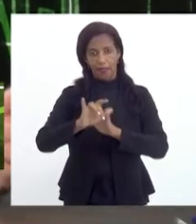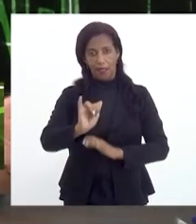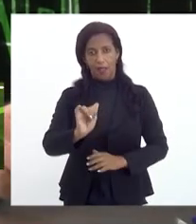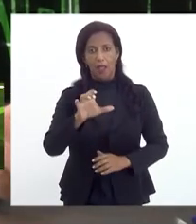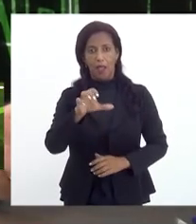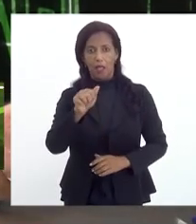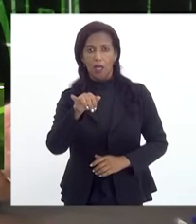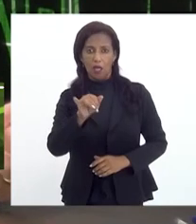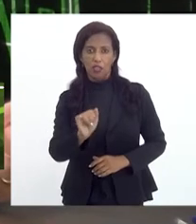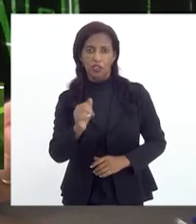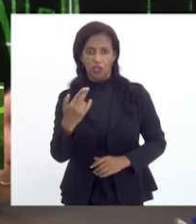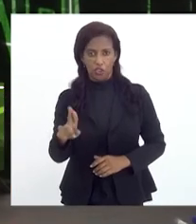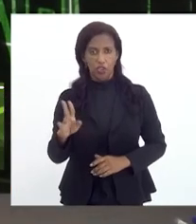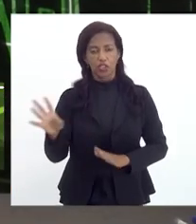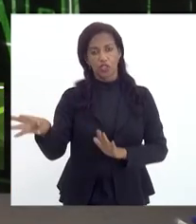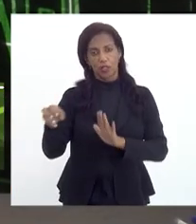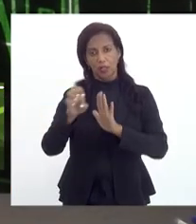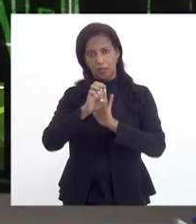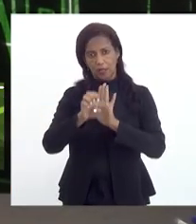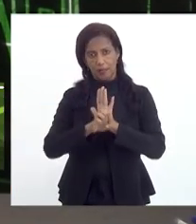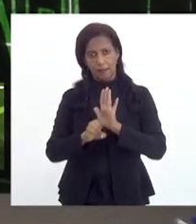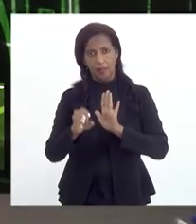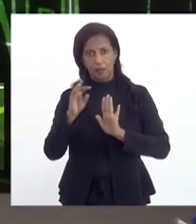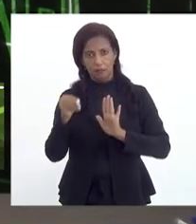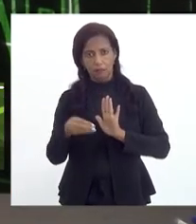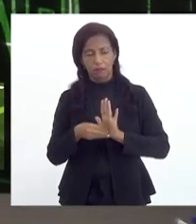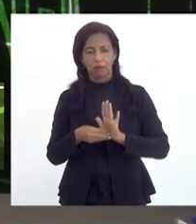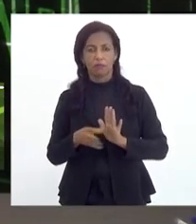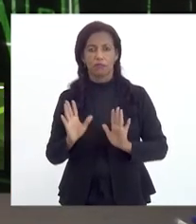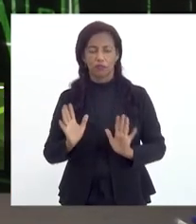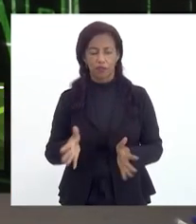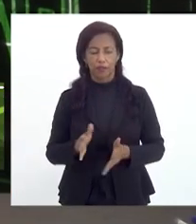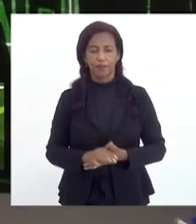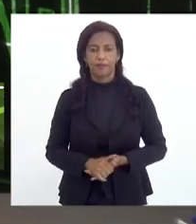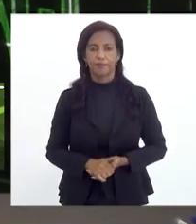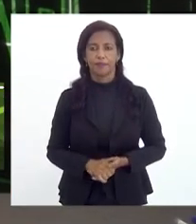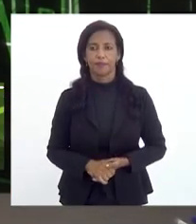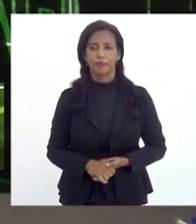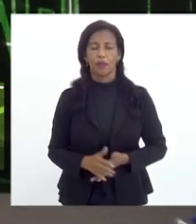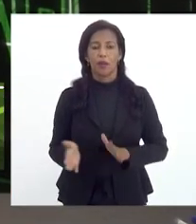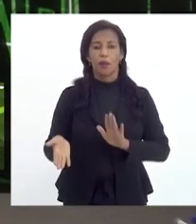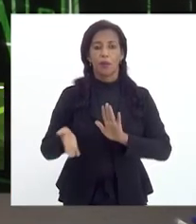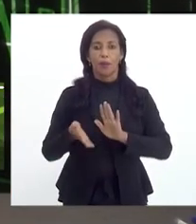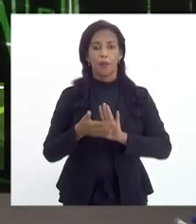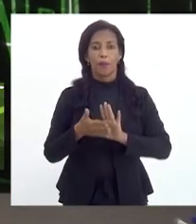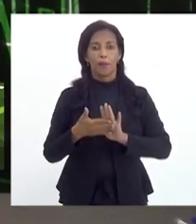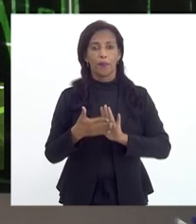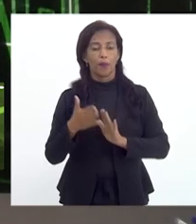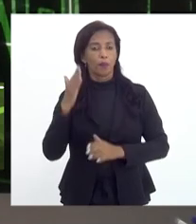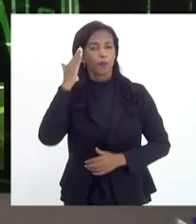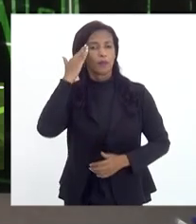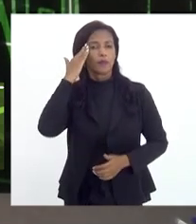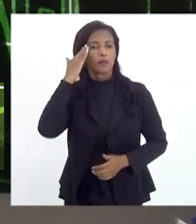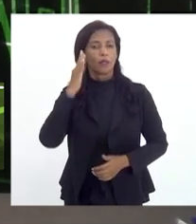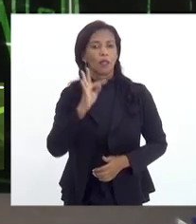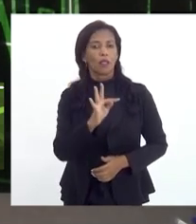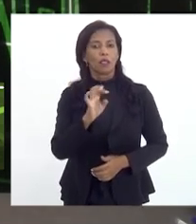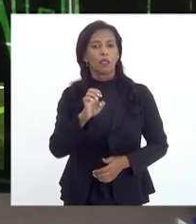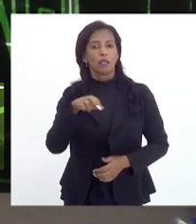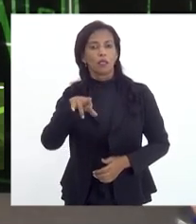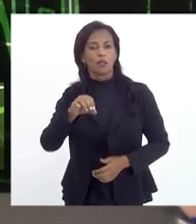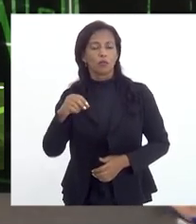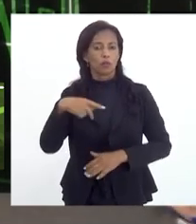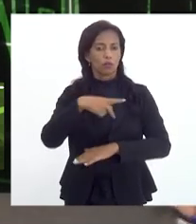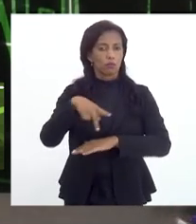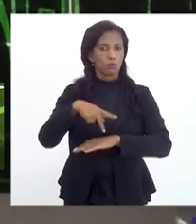está Contemplada Numa das emendas Apesar de O próprio Entendimento Do Tesouro Nacional Ou seja